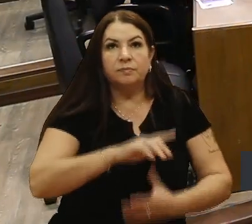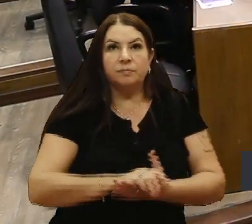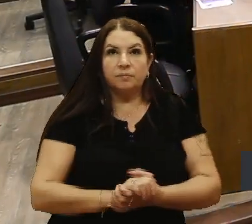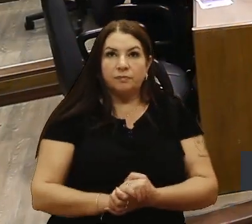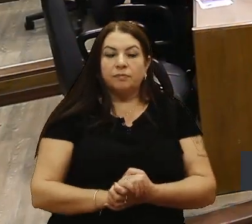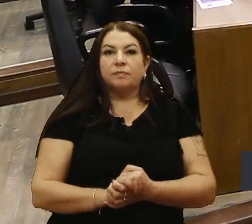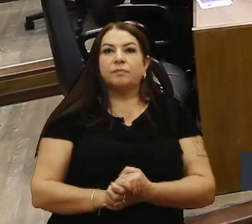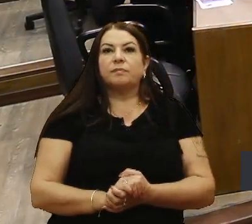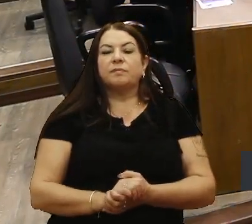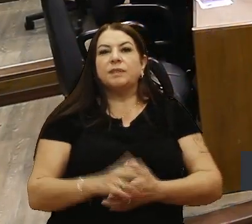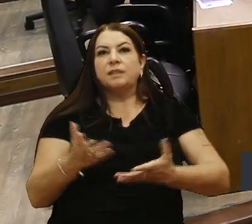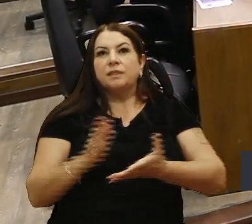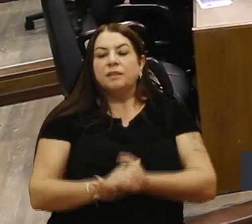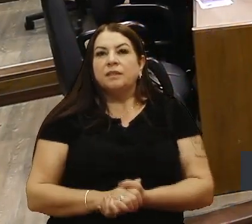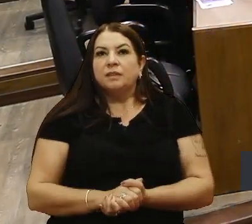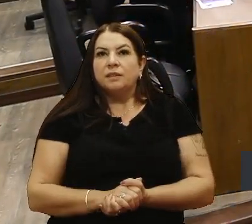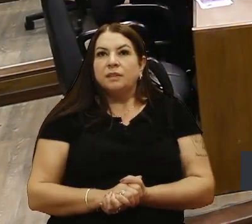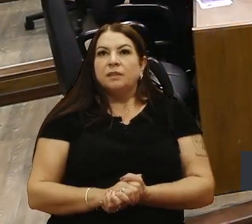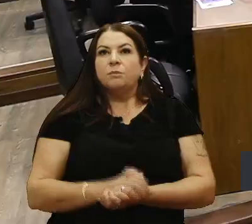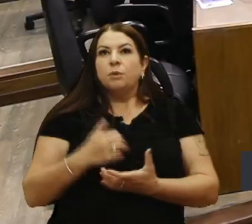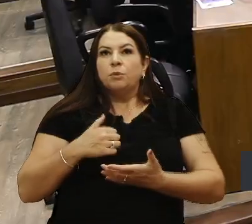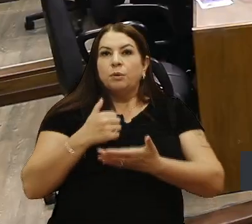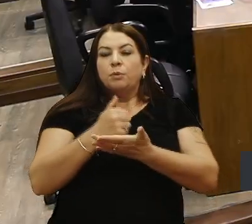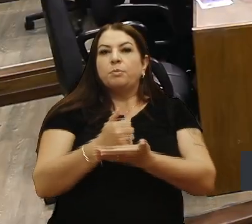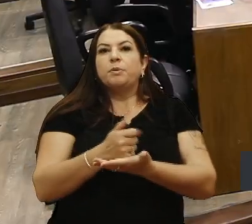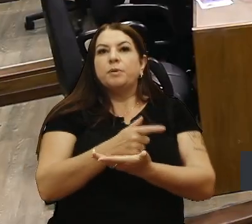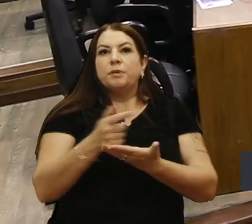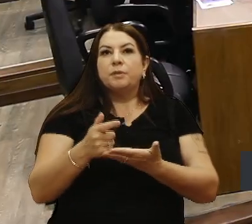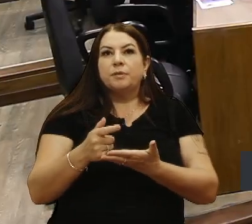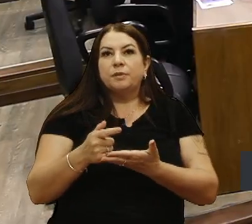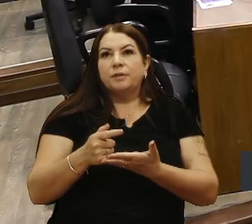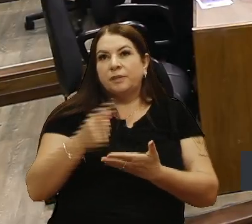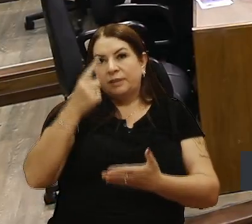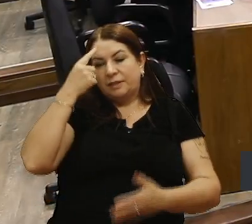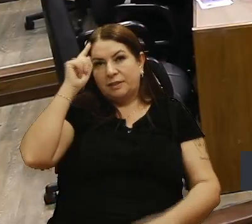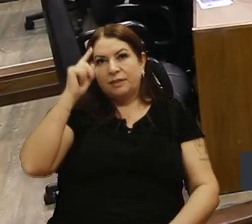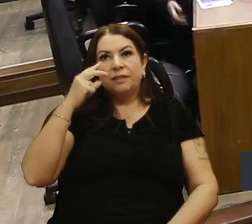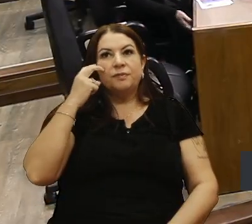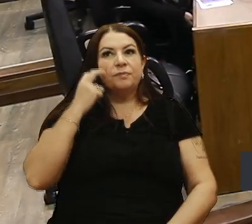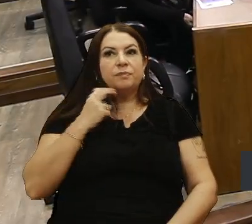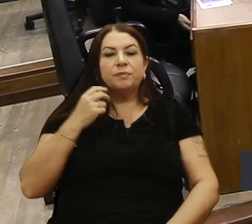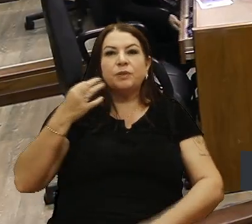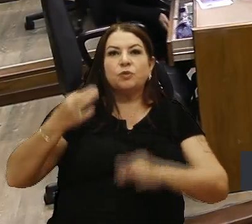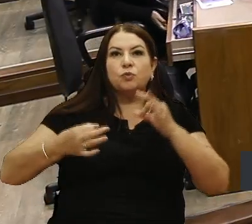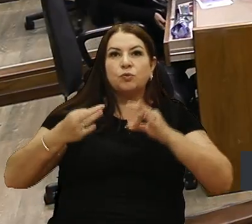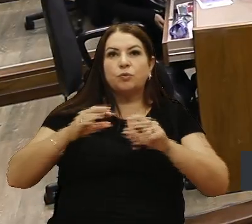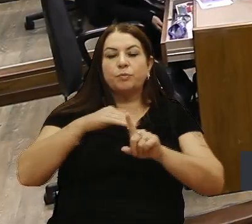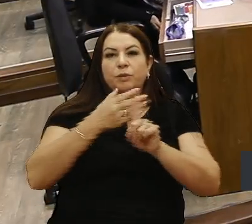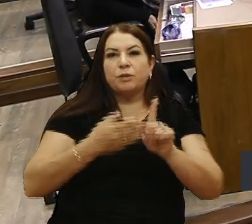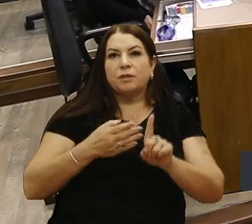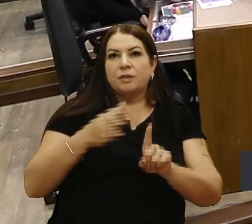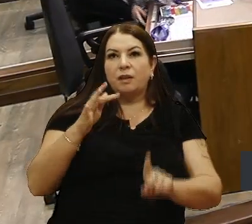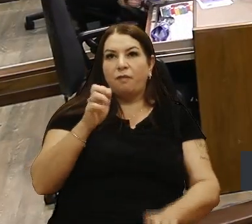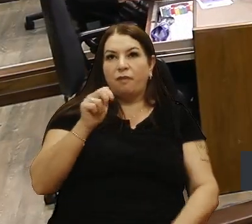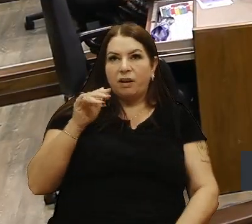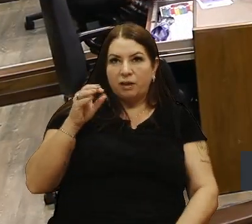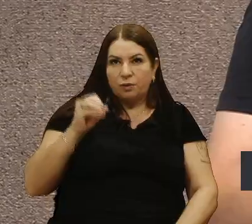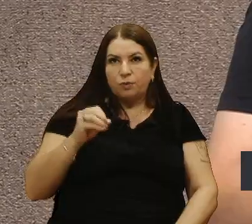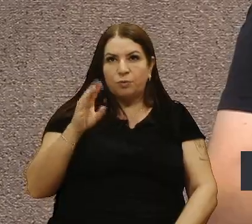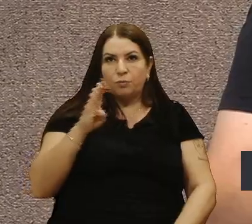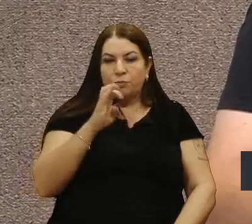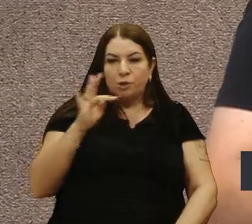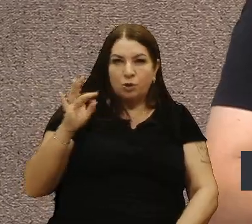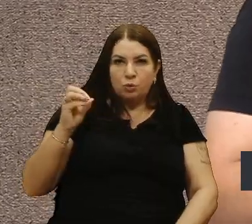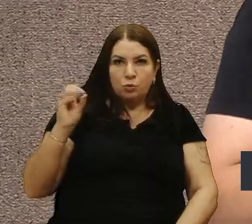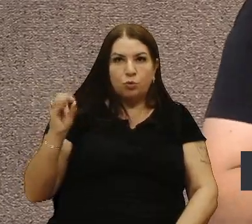Presidente, declarar meu apoio aí à iniciativa do vereador Daniel Santos para essa justa homenagem ao Fernando Bertotto, dado a relevância do